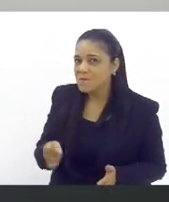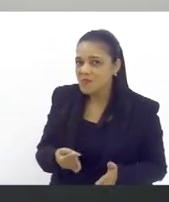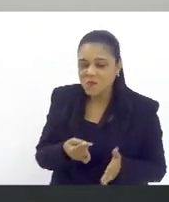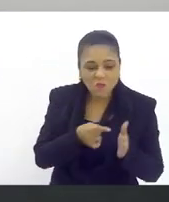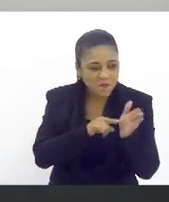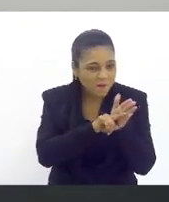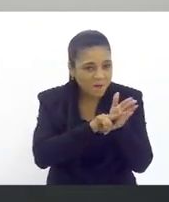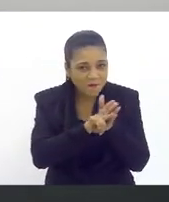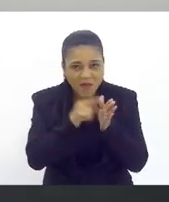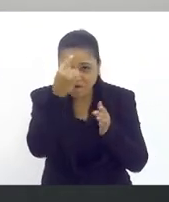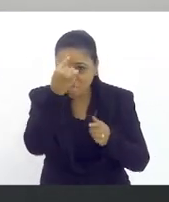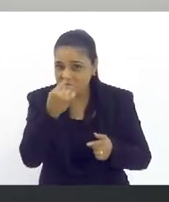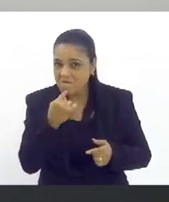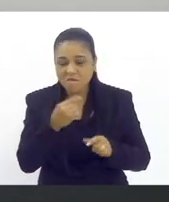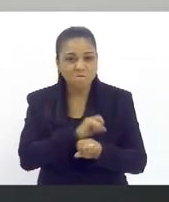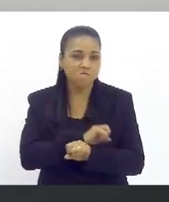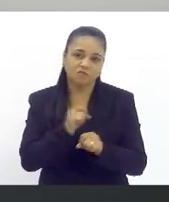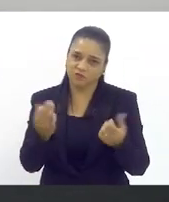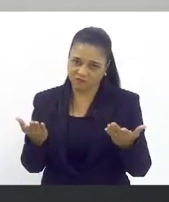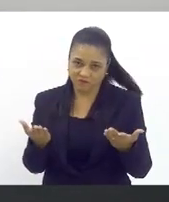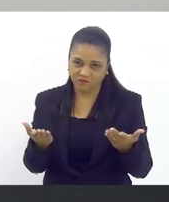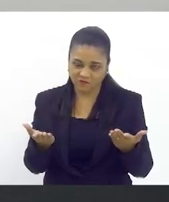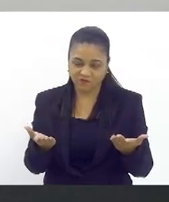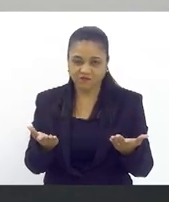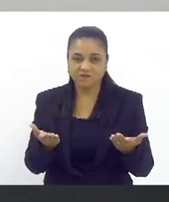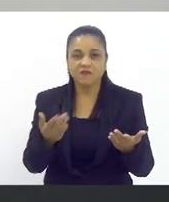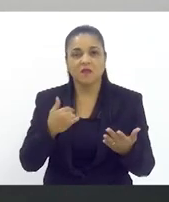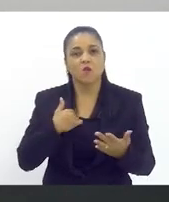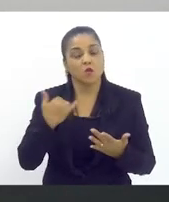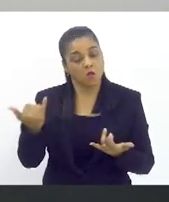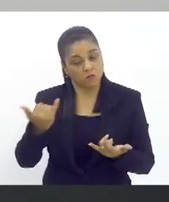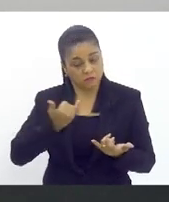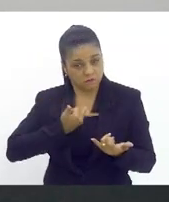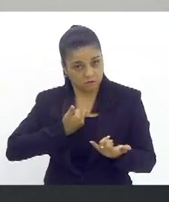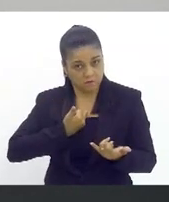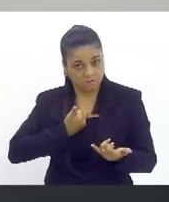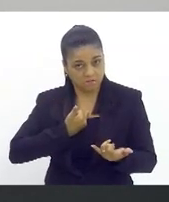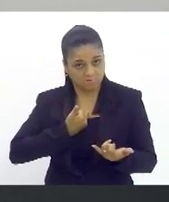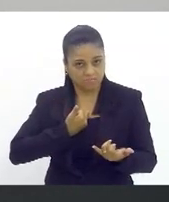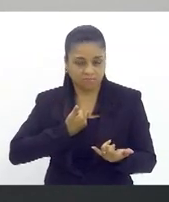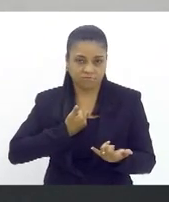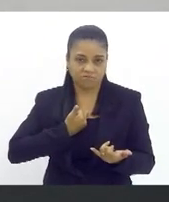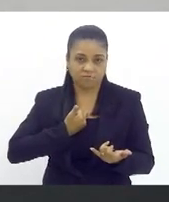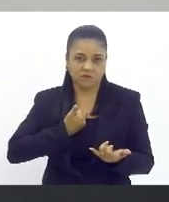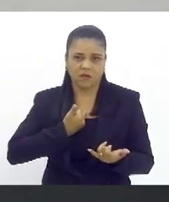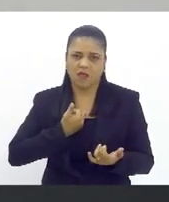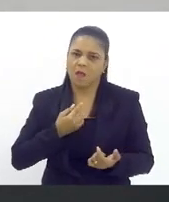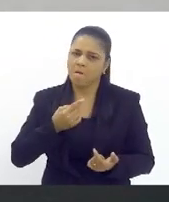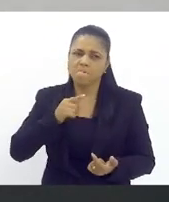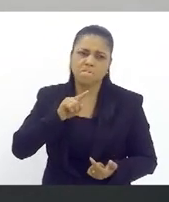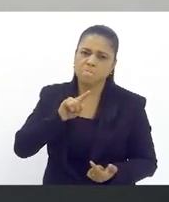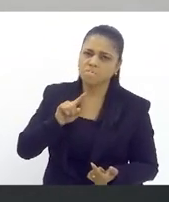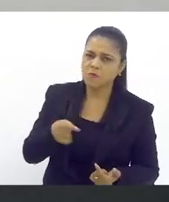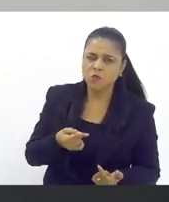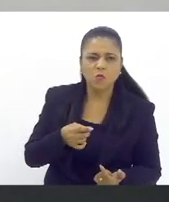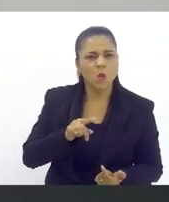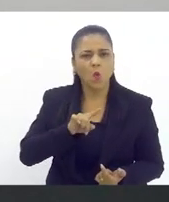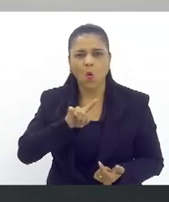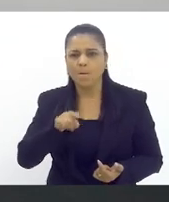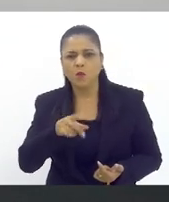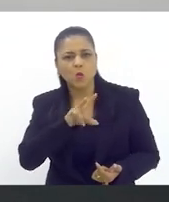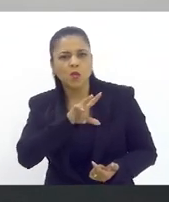mas seguramente é você desmentido aqui pelo que eu sei não mais do que mil ou Mil e Quinhentos foram